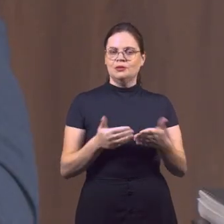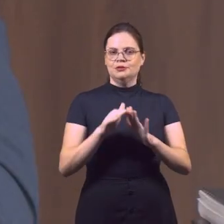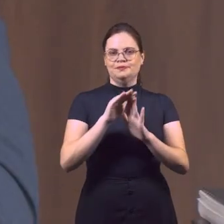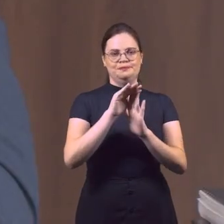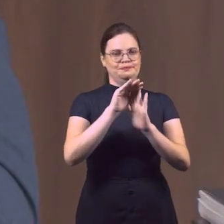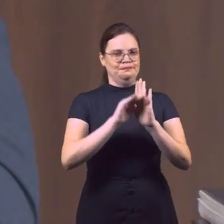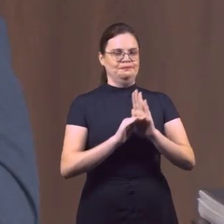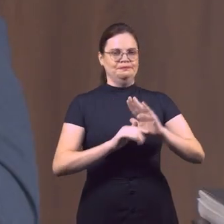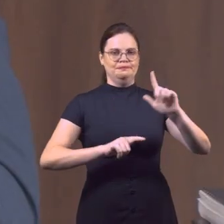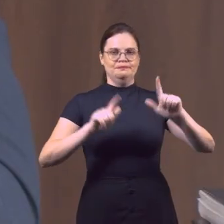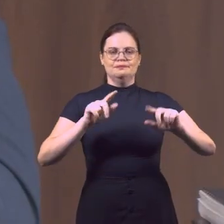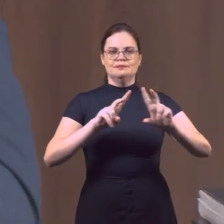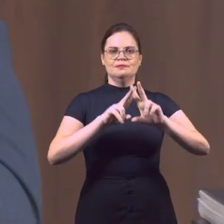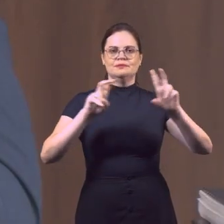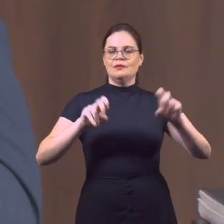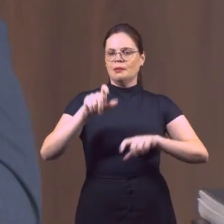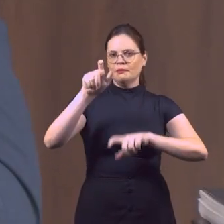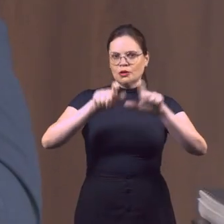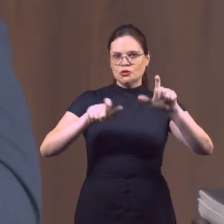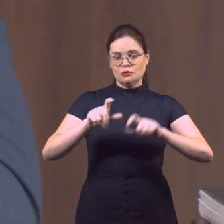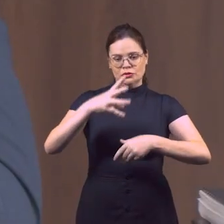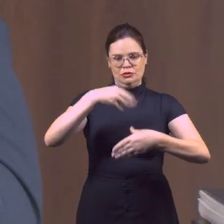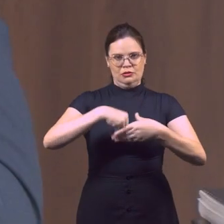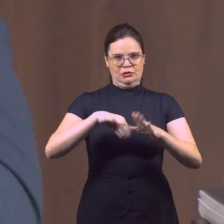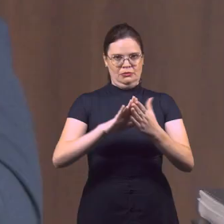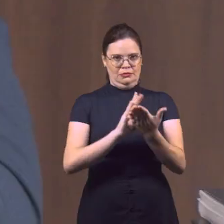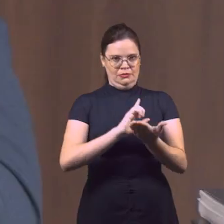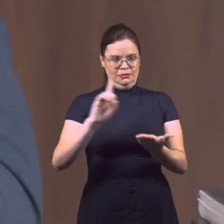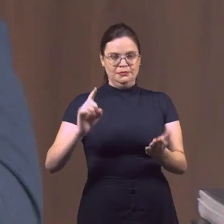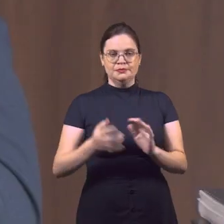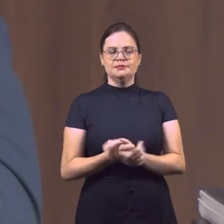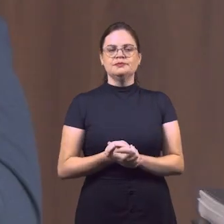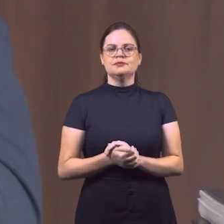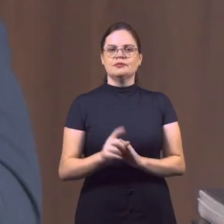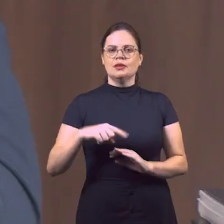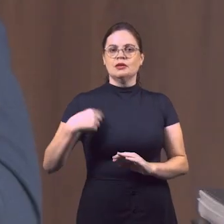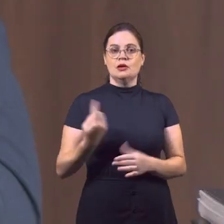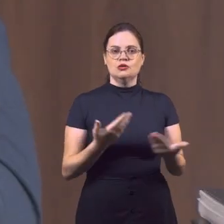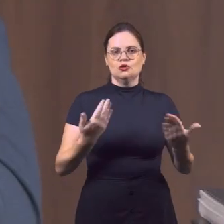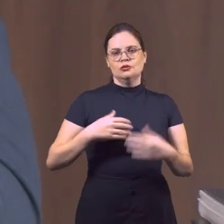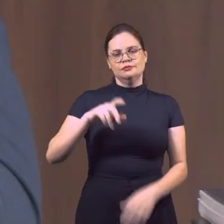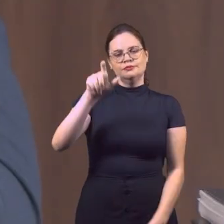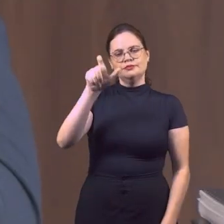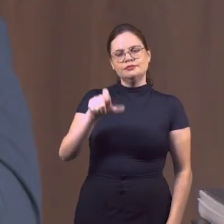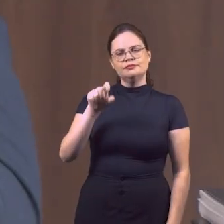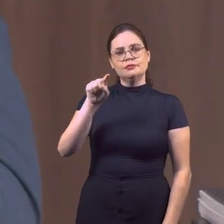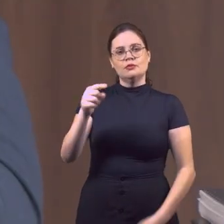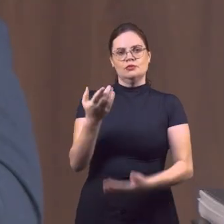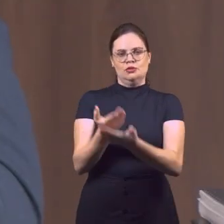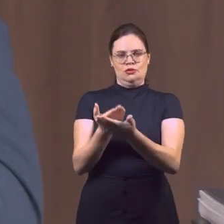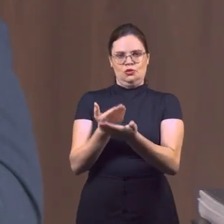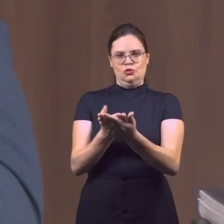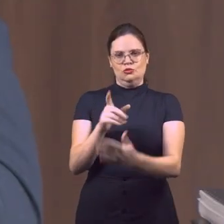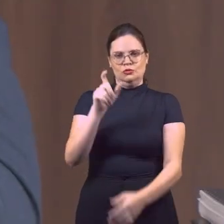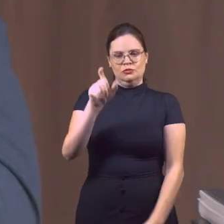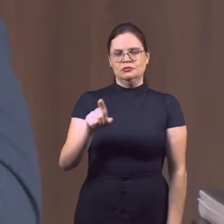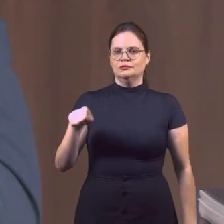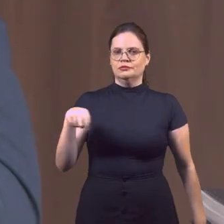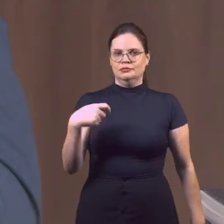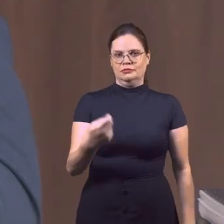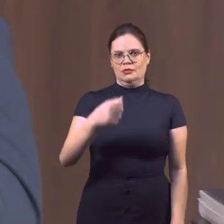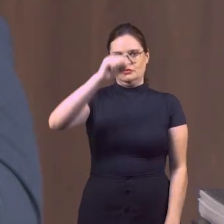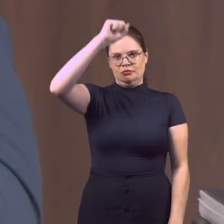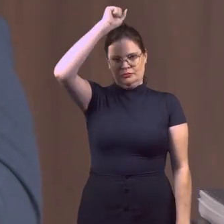Bíblicos. Hoje nós temos um personagem, nós vamos falar de uma personagem feminina chamada